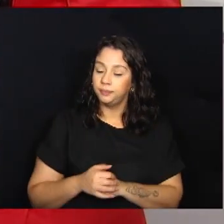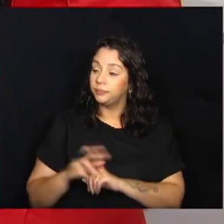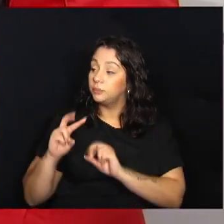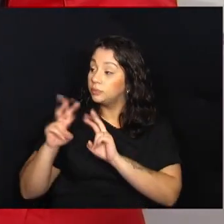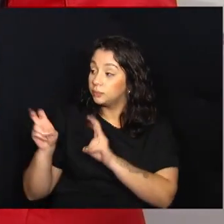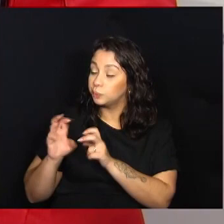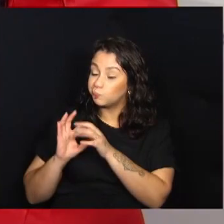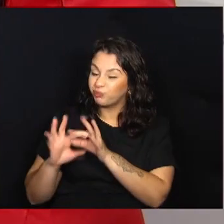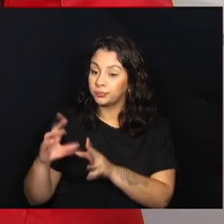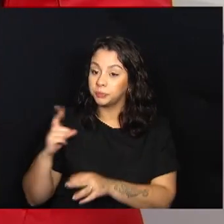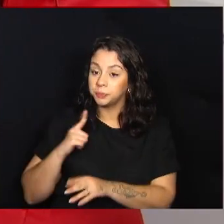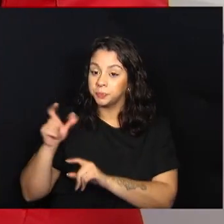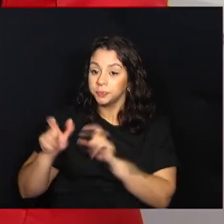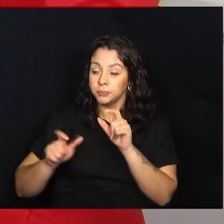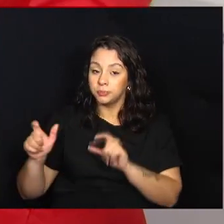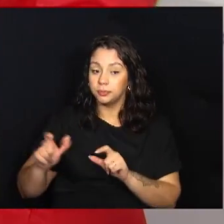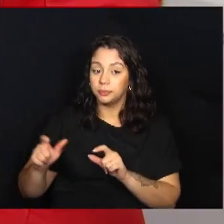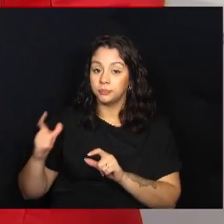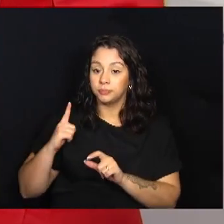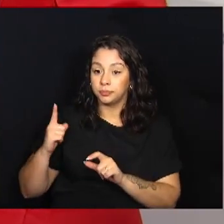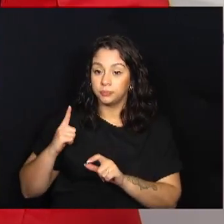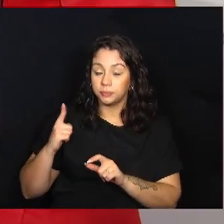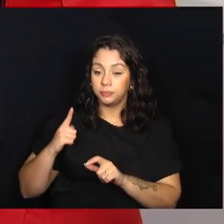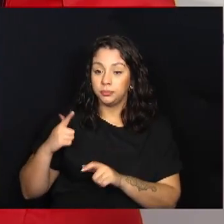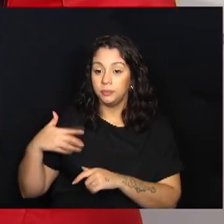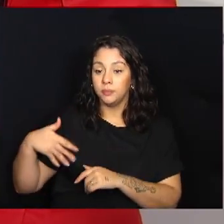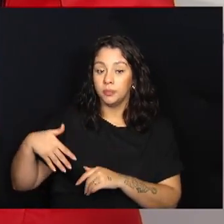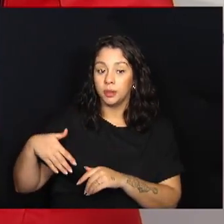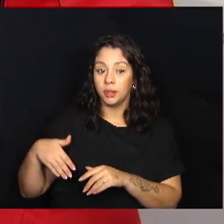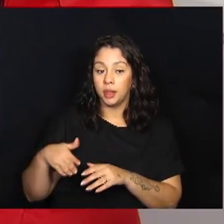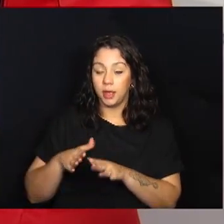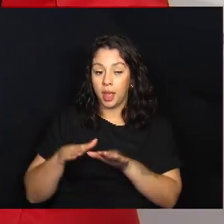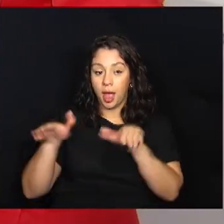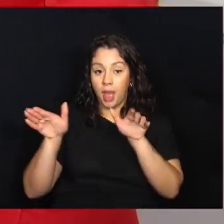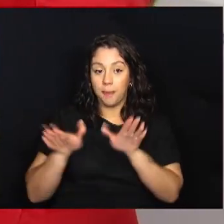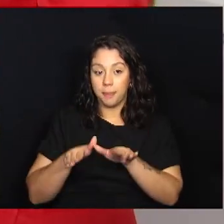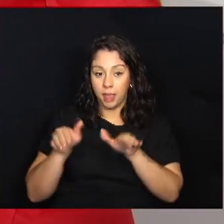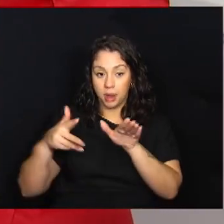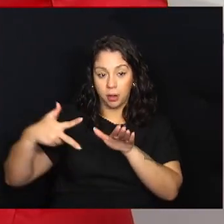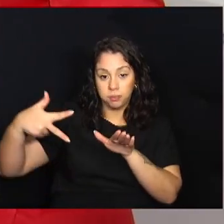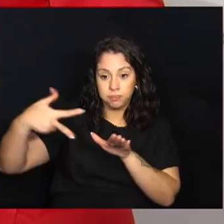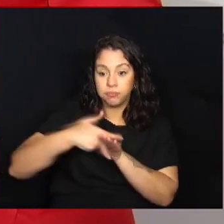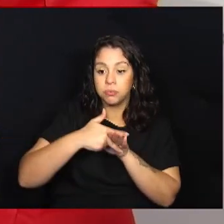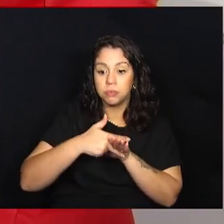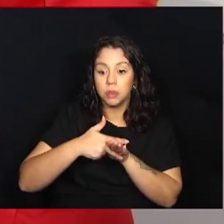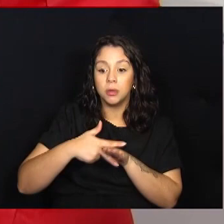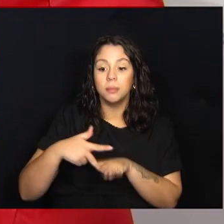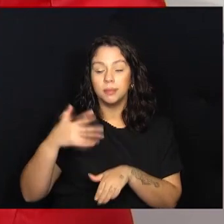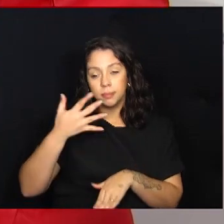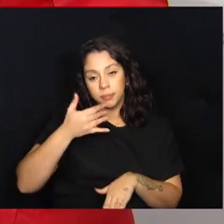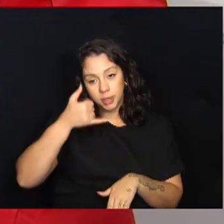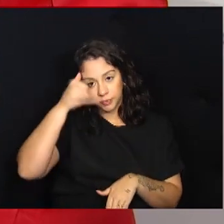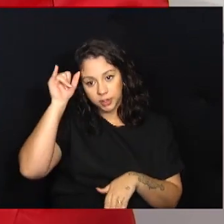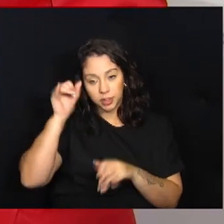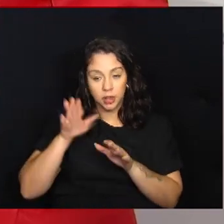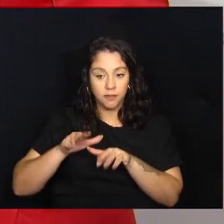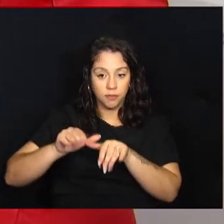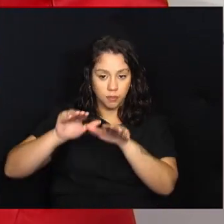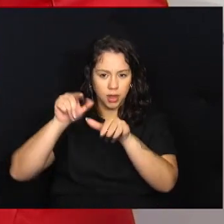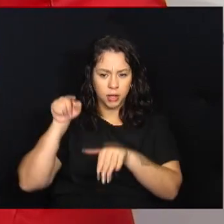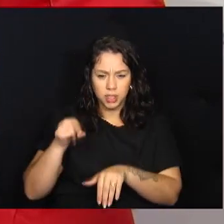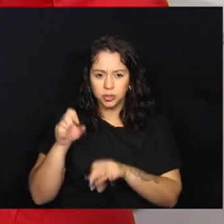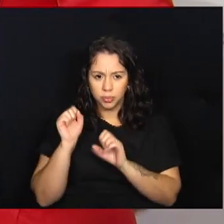pessoas em casa que cortam metade das penas das asas do passarinho para ele não voar, não sumir.